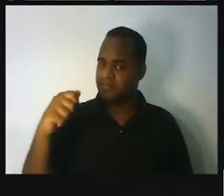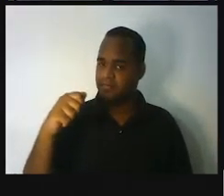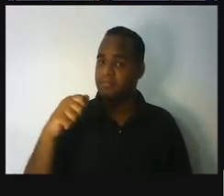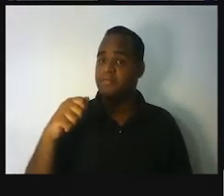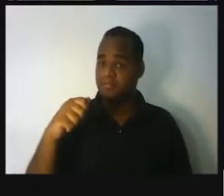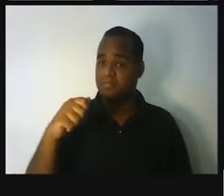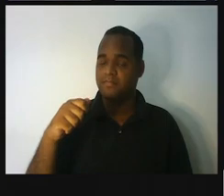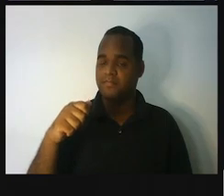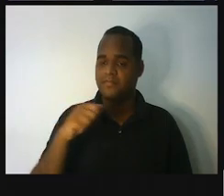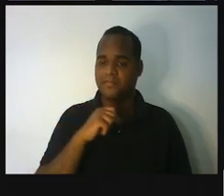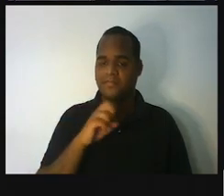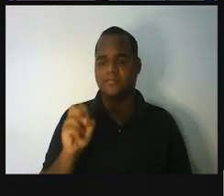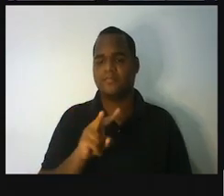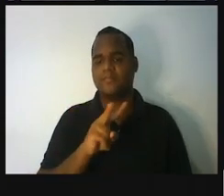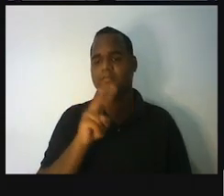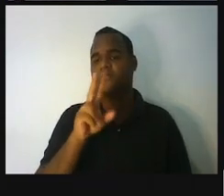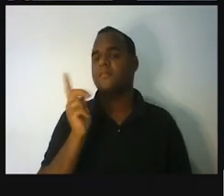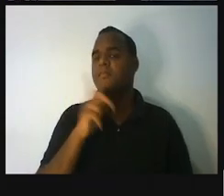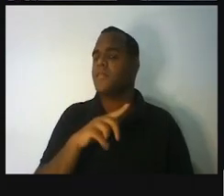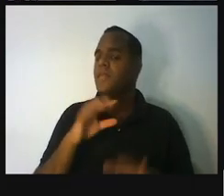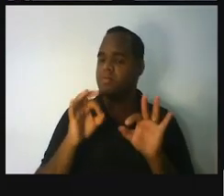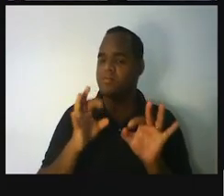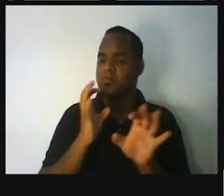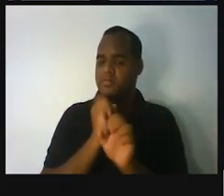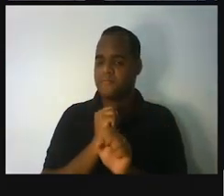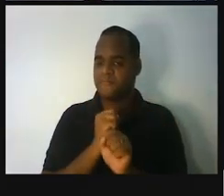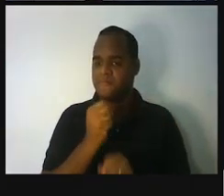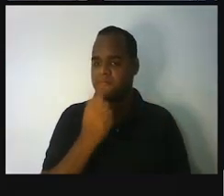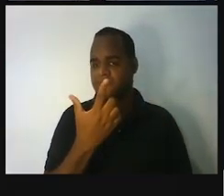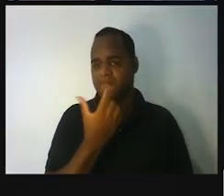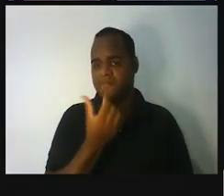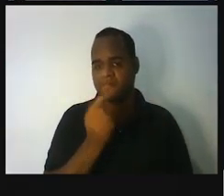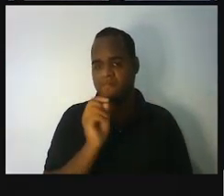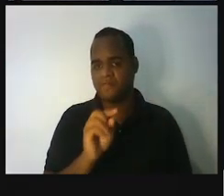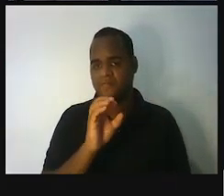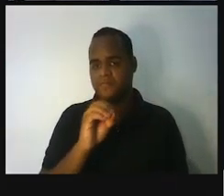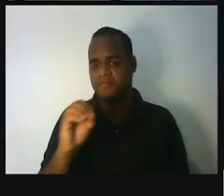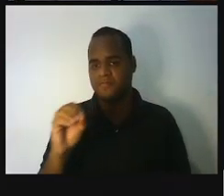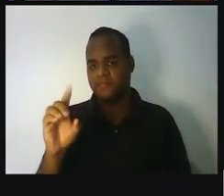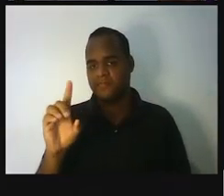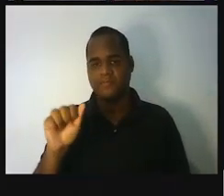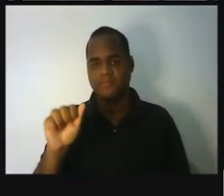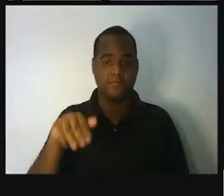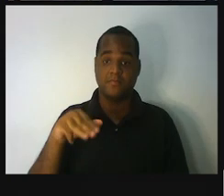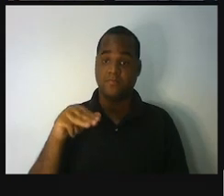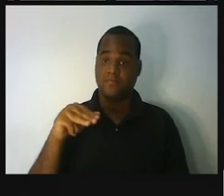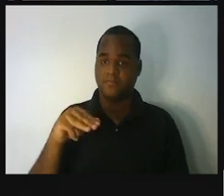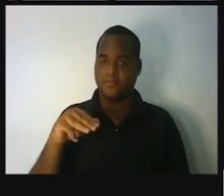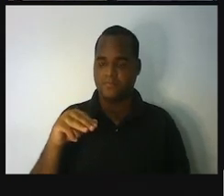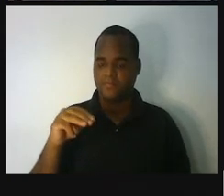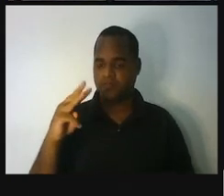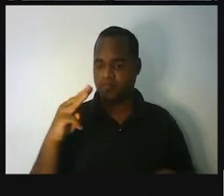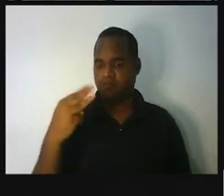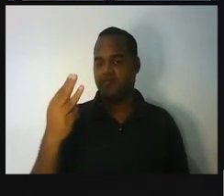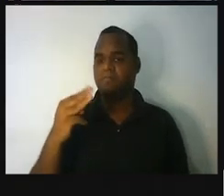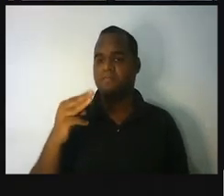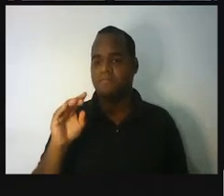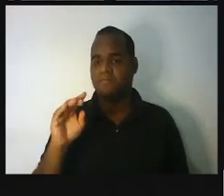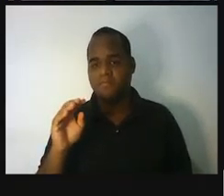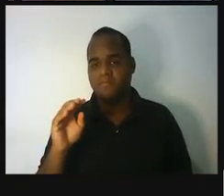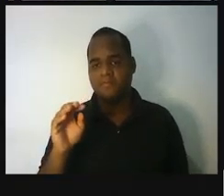volume desse reservatório de água é 26 mil decâmetros cúbicos. Paulo Afonso 1. Em Paulo Afonso